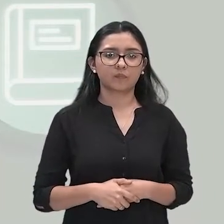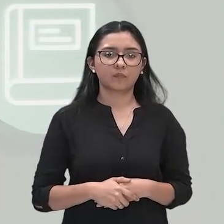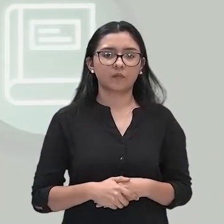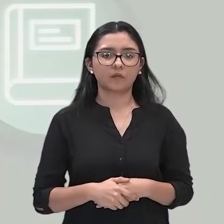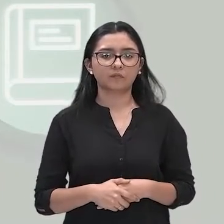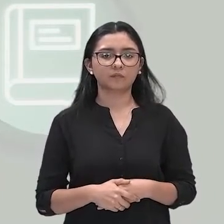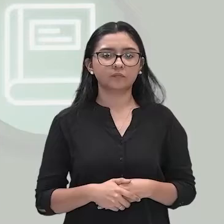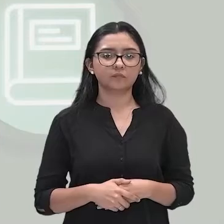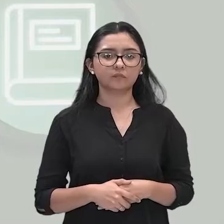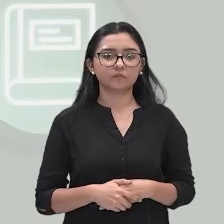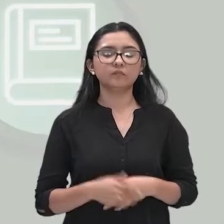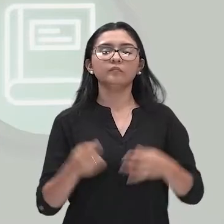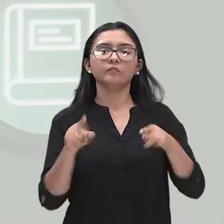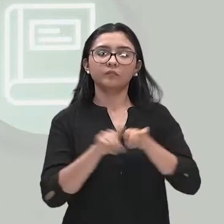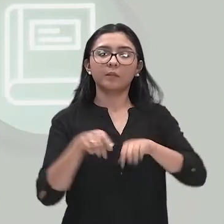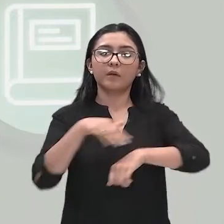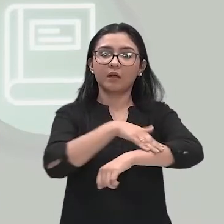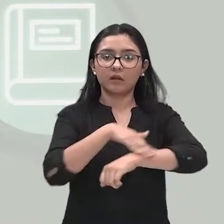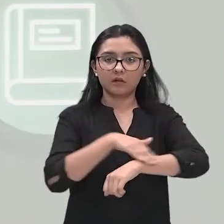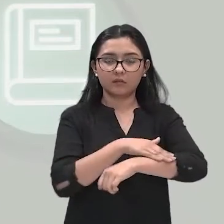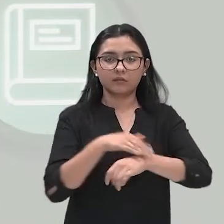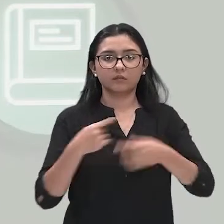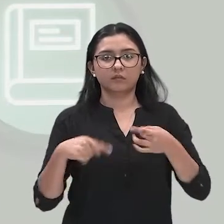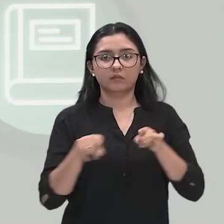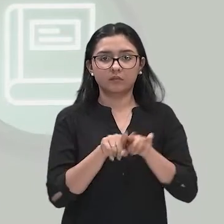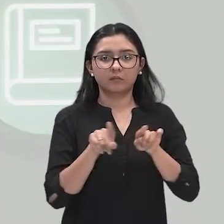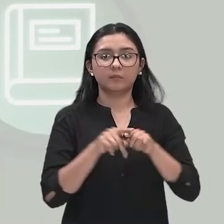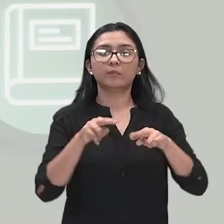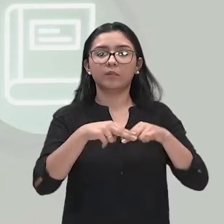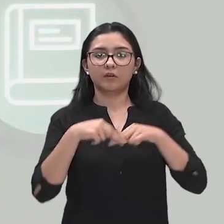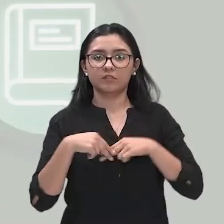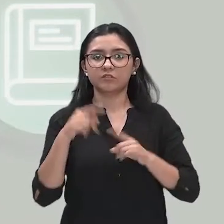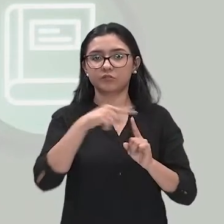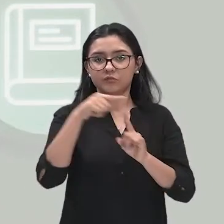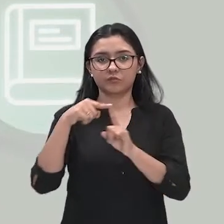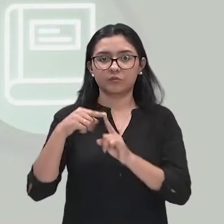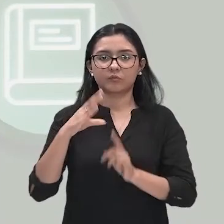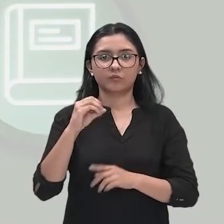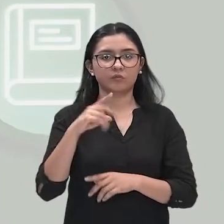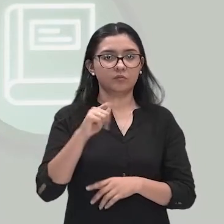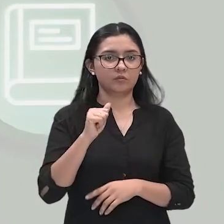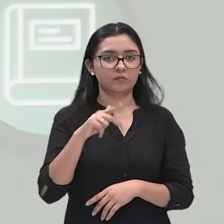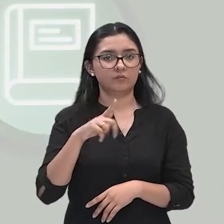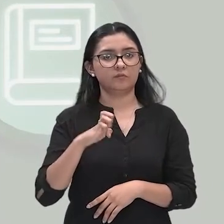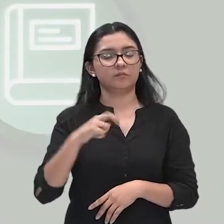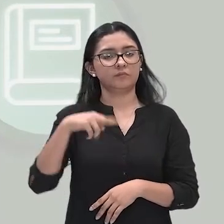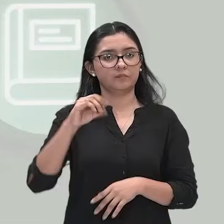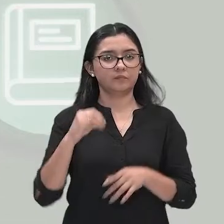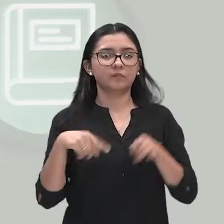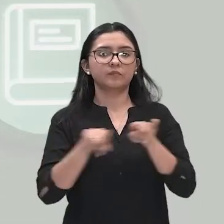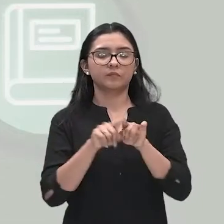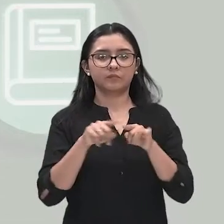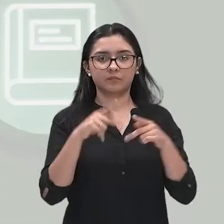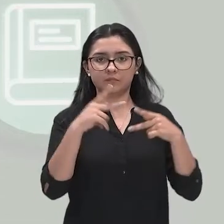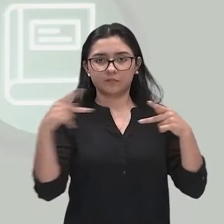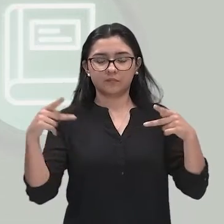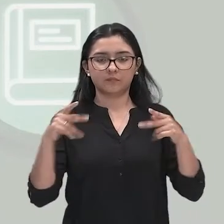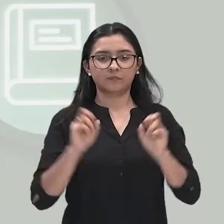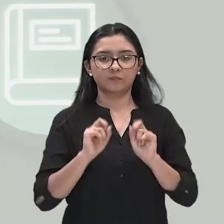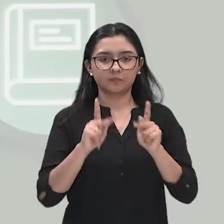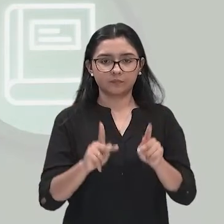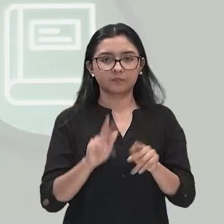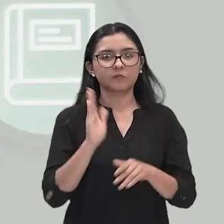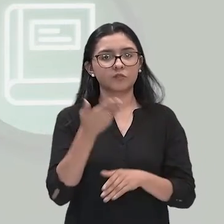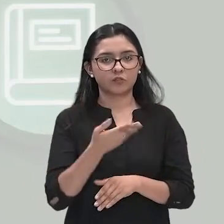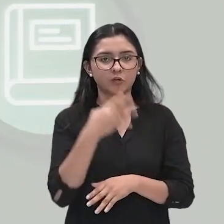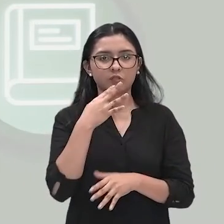firmeza da nossa pele se dá por conta, né, do colágeno, que também é uma proteína, tá bom? Então, a gente já